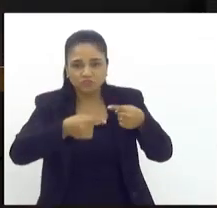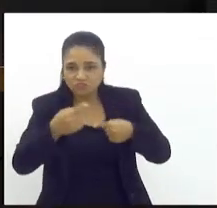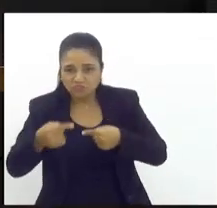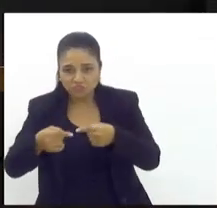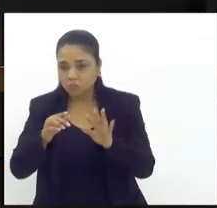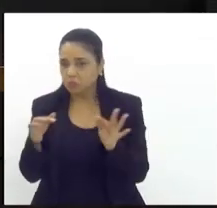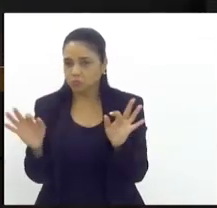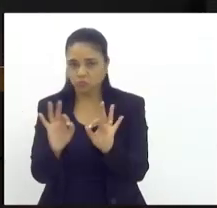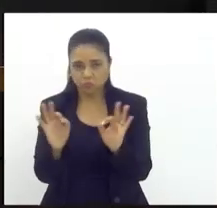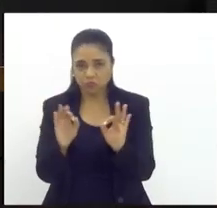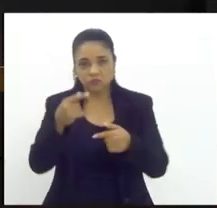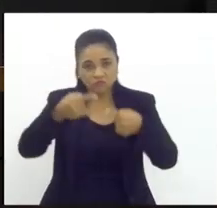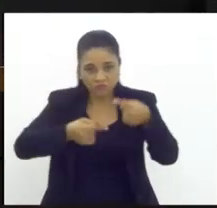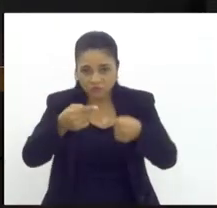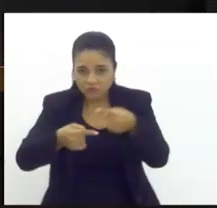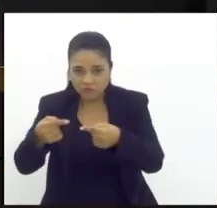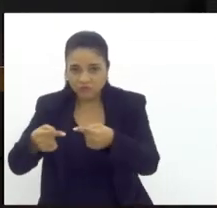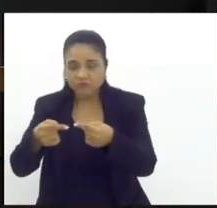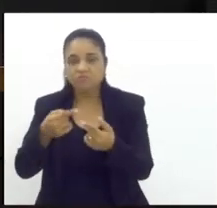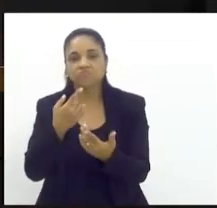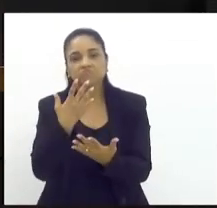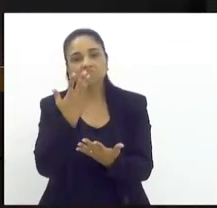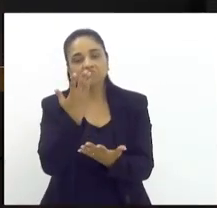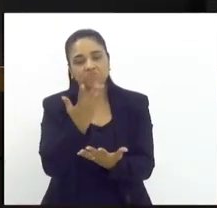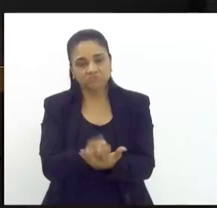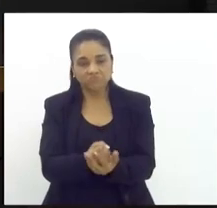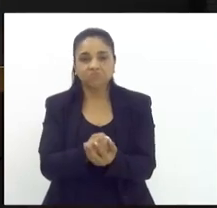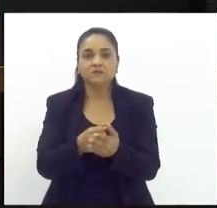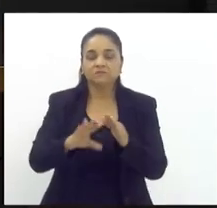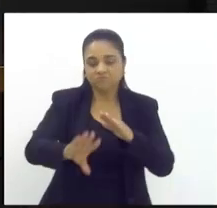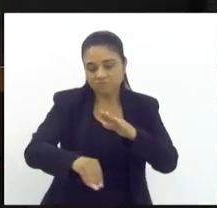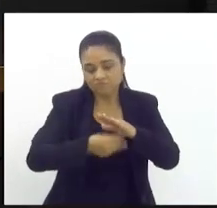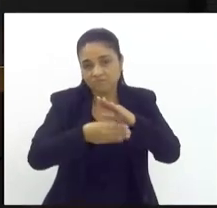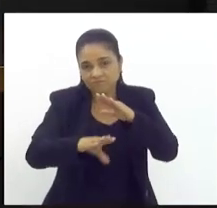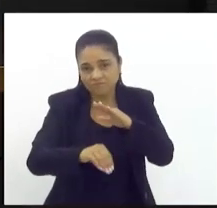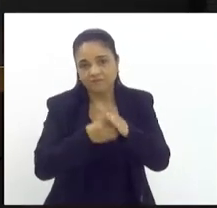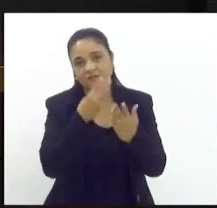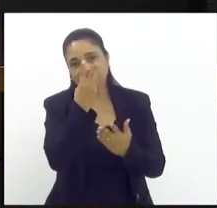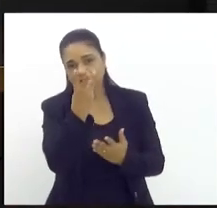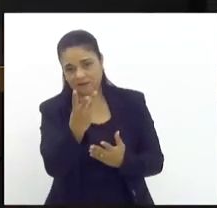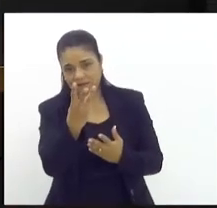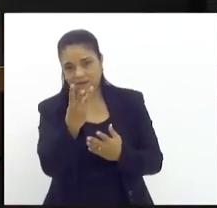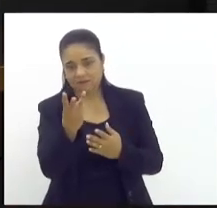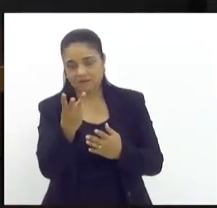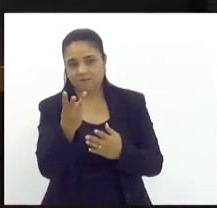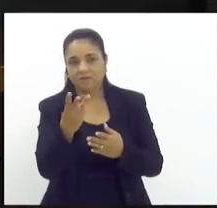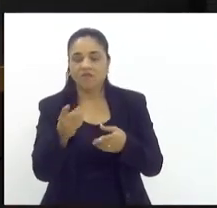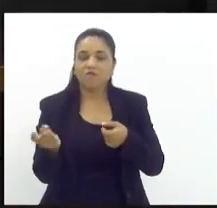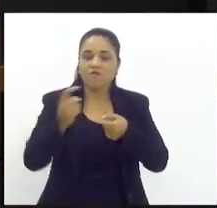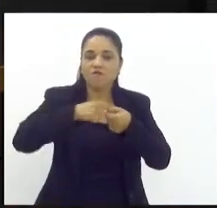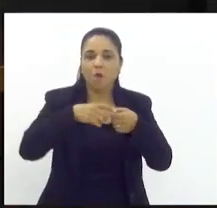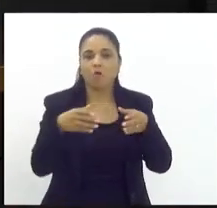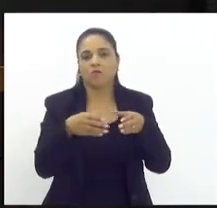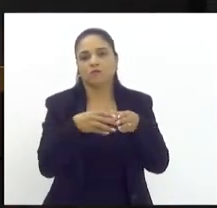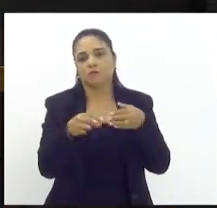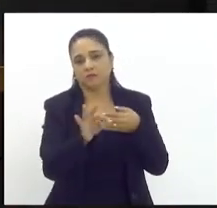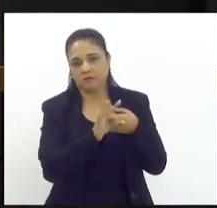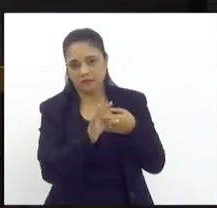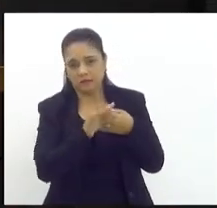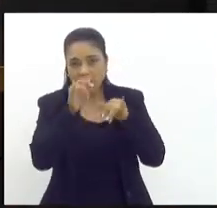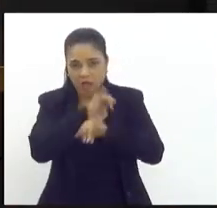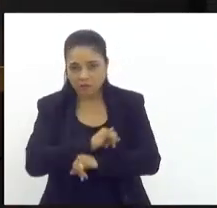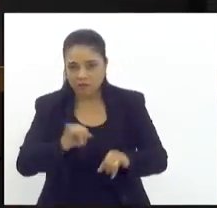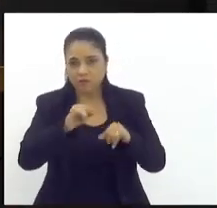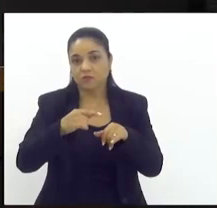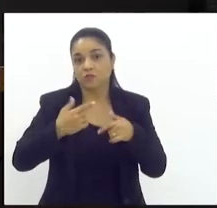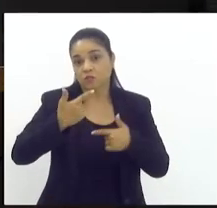Quem Queira discutir encerrada discussão apresente proposta receber três emendas e retorne as comissões técnicas anuncio